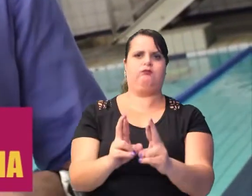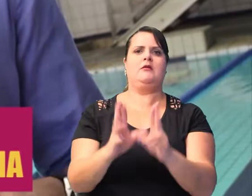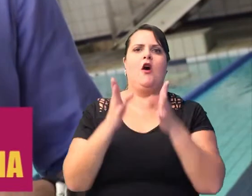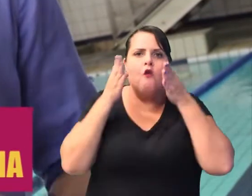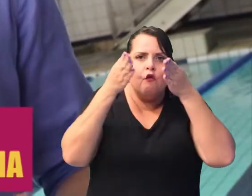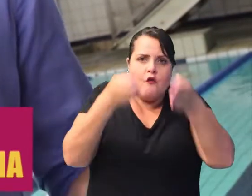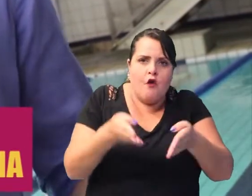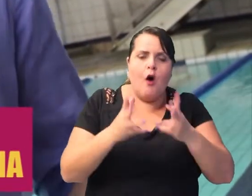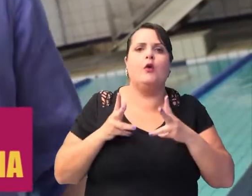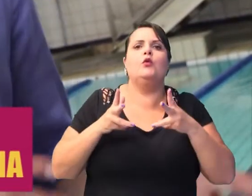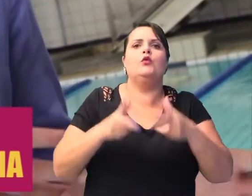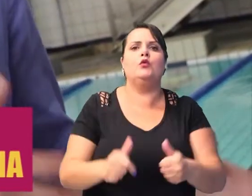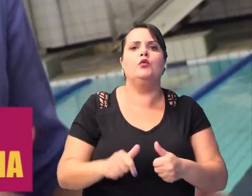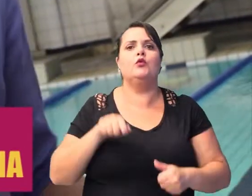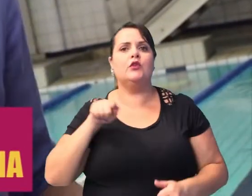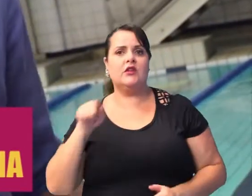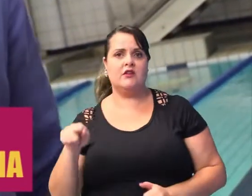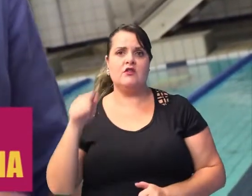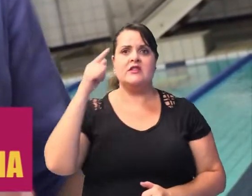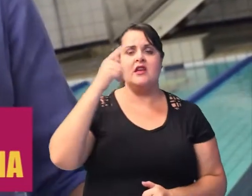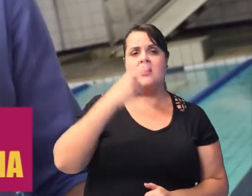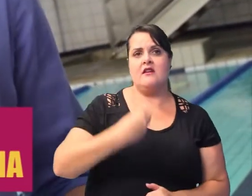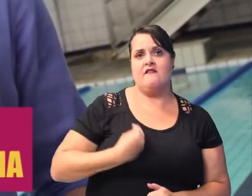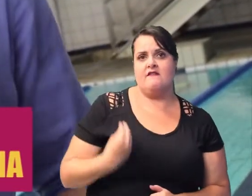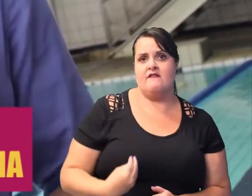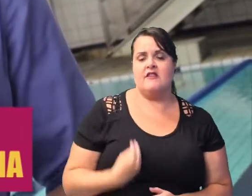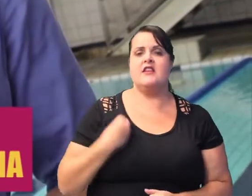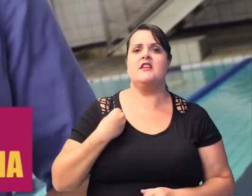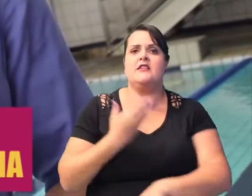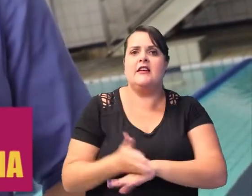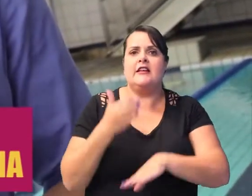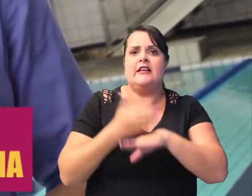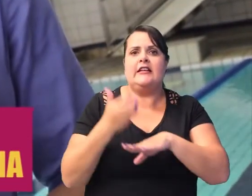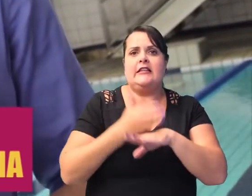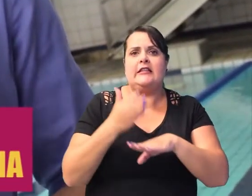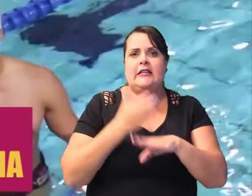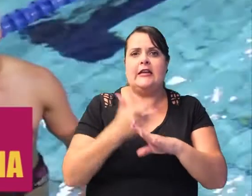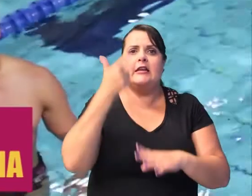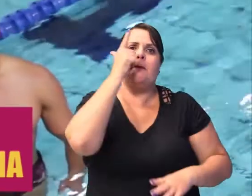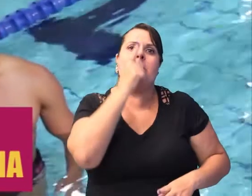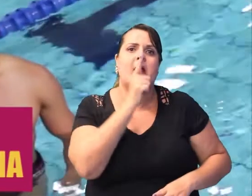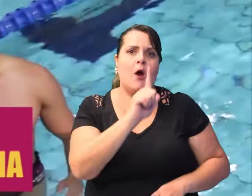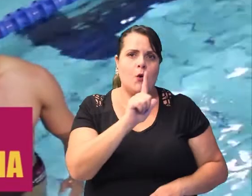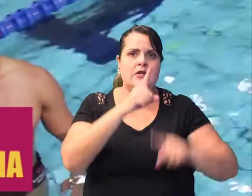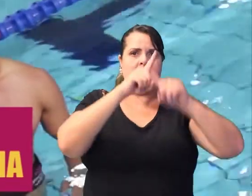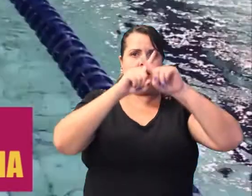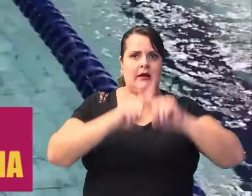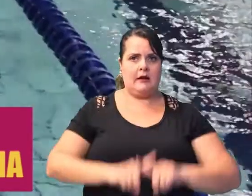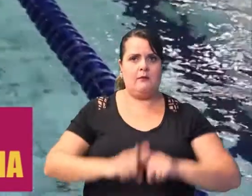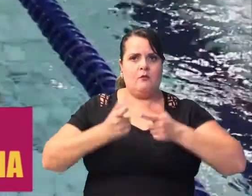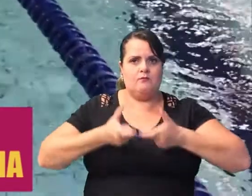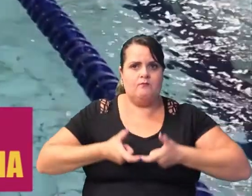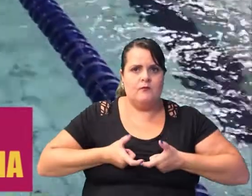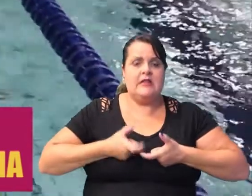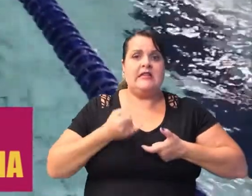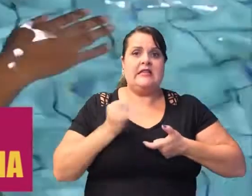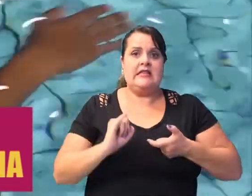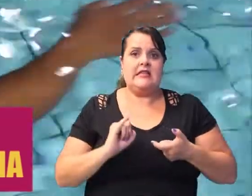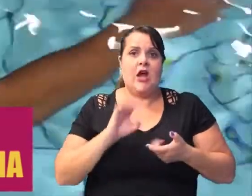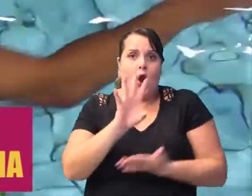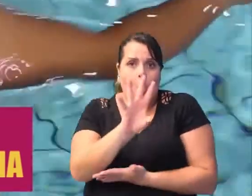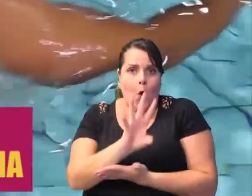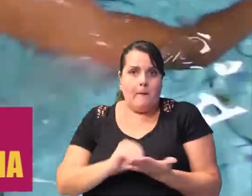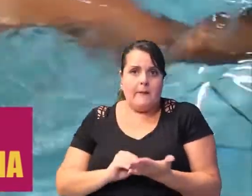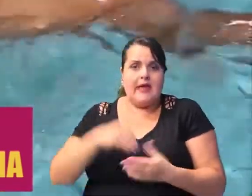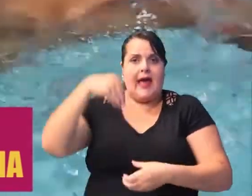tudo aquilo que você faz no dia a dia para conseguir uma medalha para conseguir construir alguma coisa no alto rendimento se você traz isso para o seu dia a dia na sua empresa